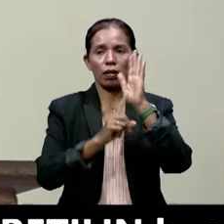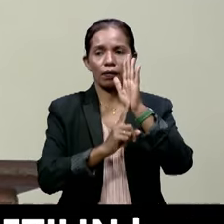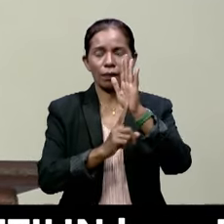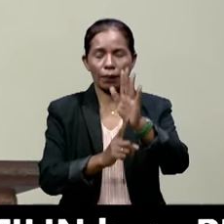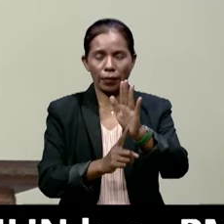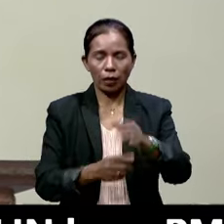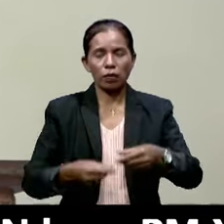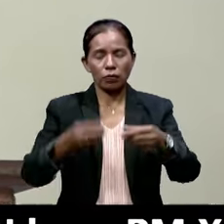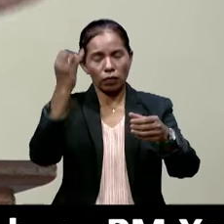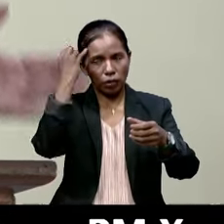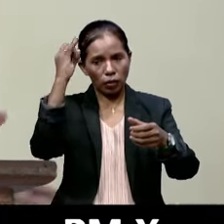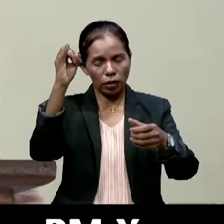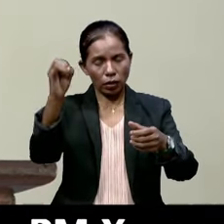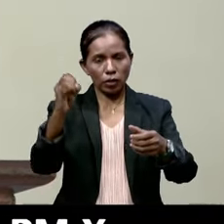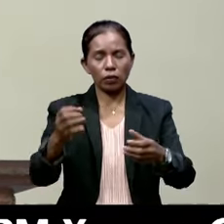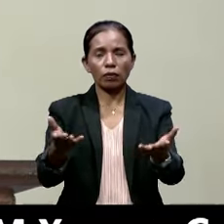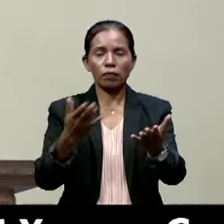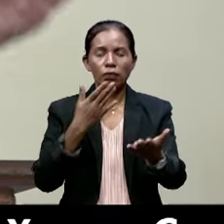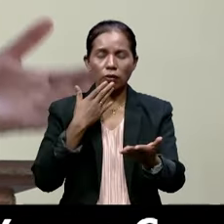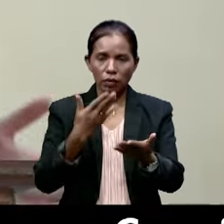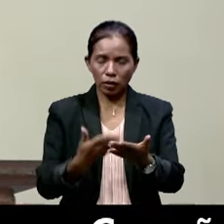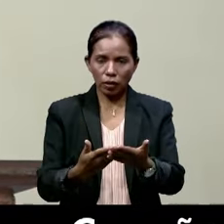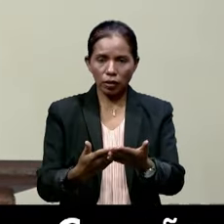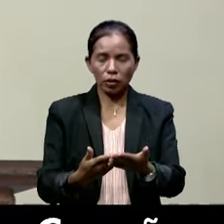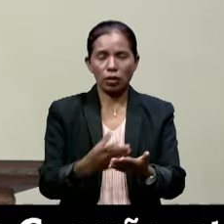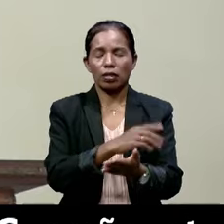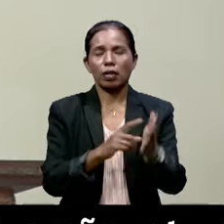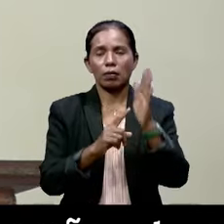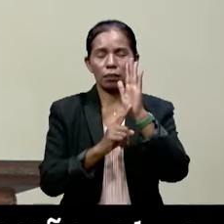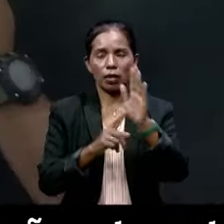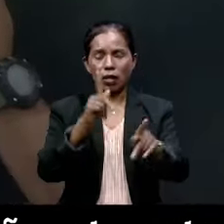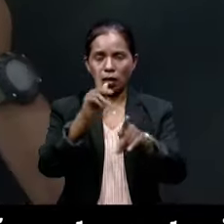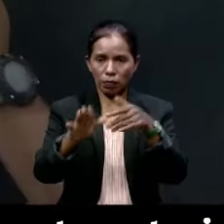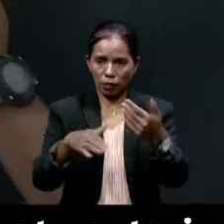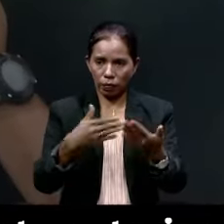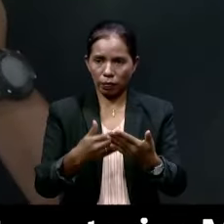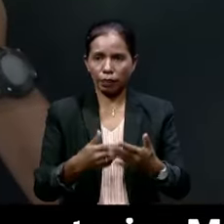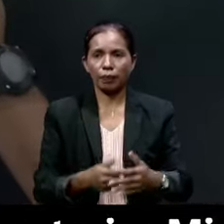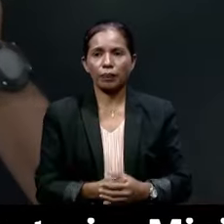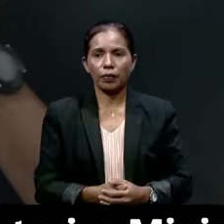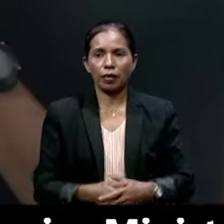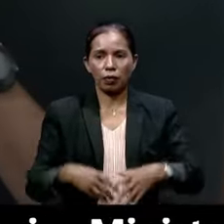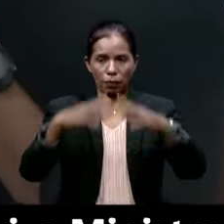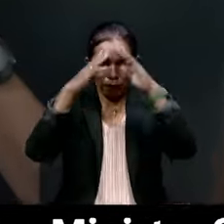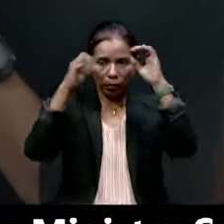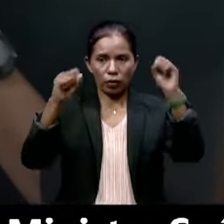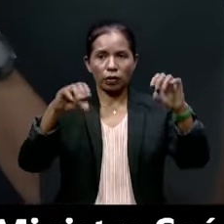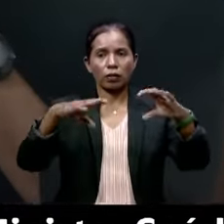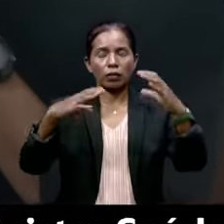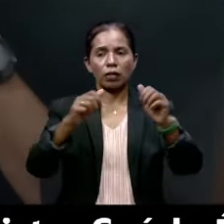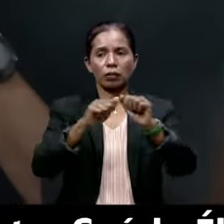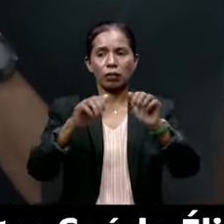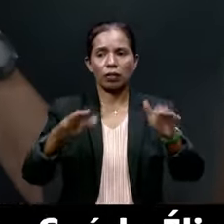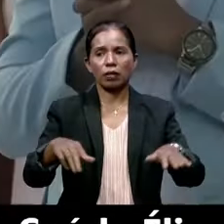foi ideias, foi possibilidade, foi probabilidade, vai ter a sociedade. Enquanto presidente do Conselho de